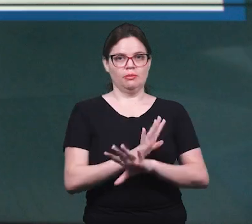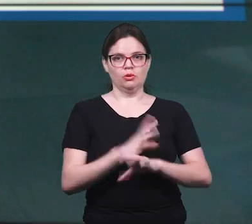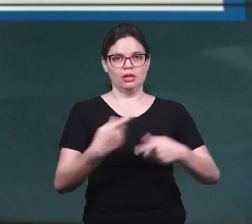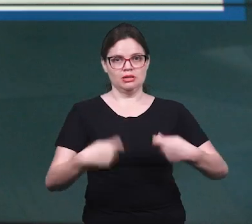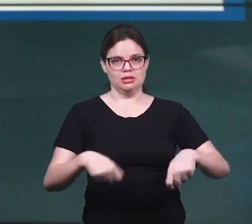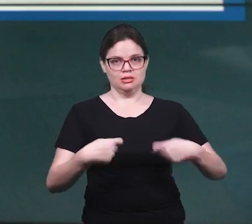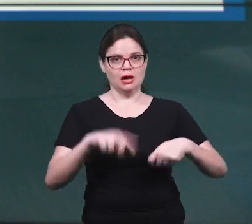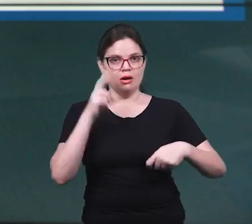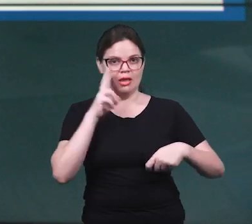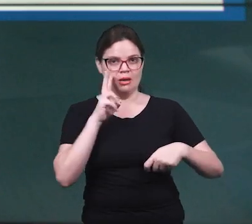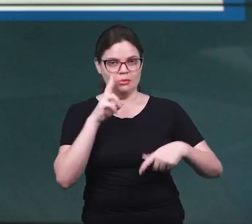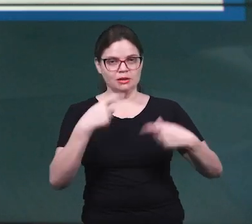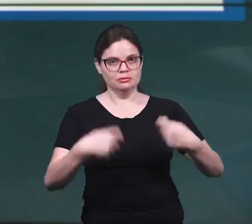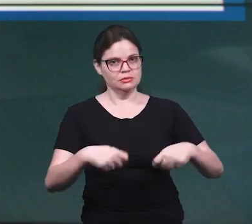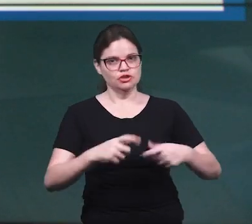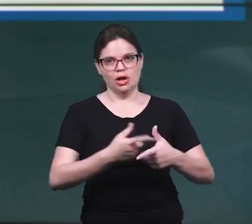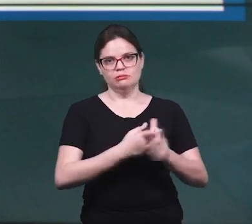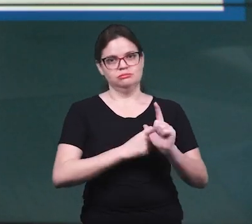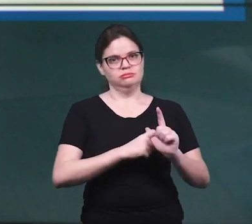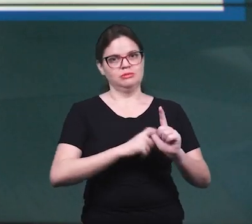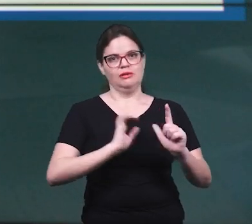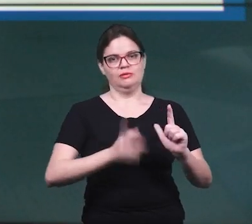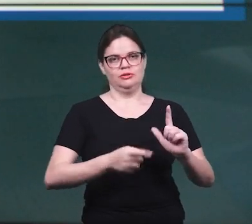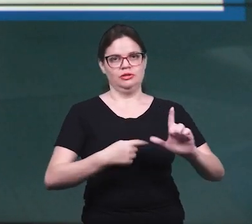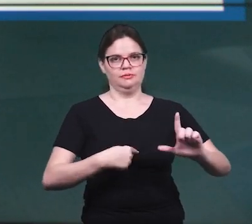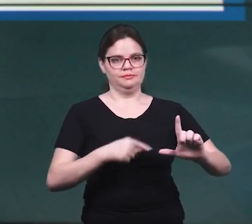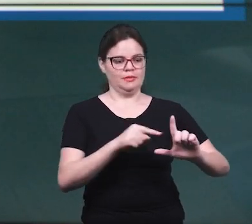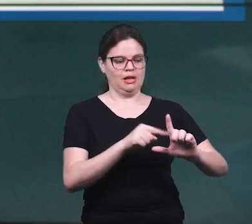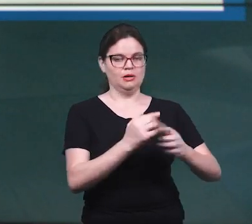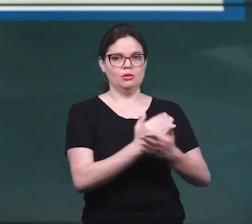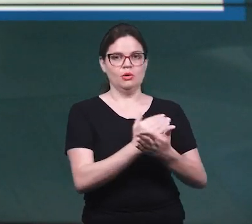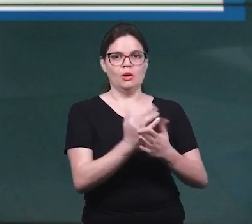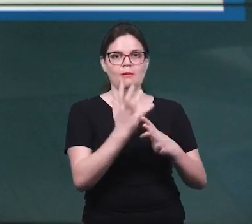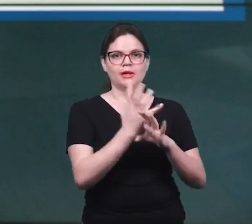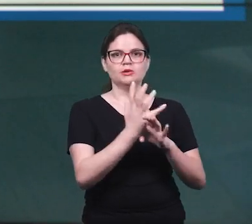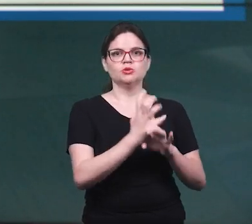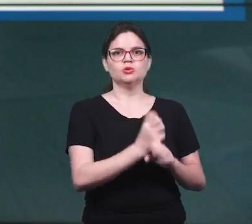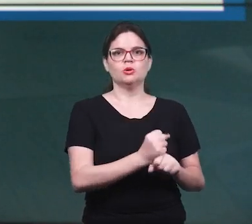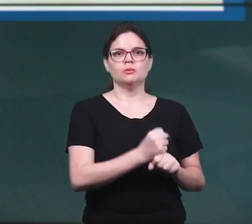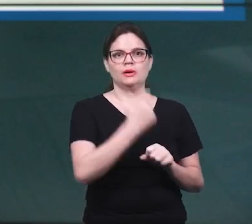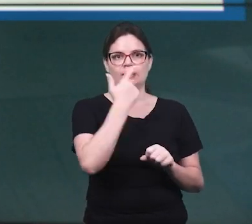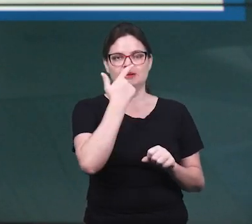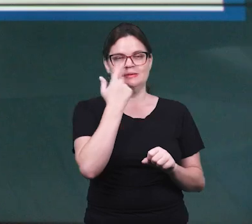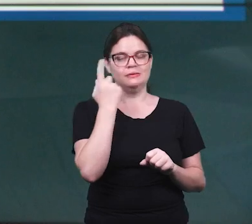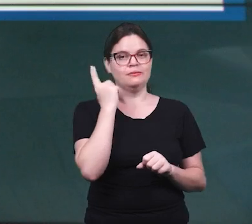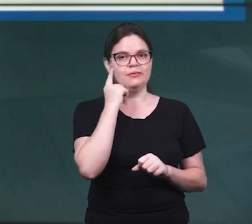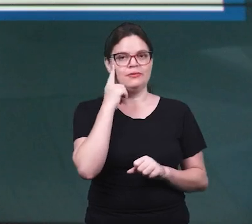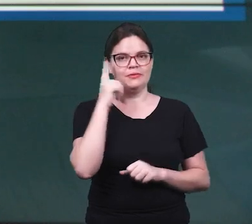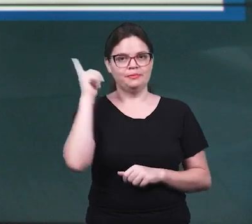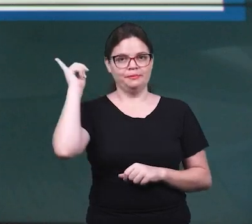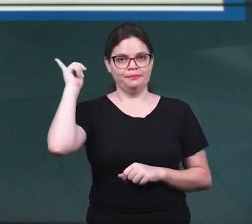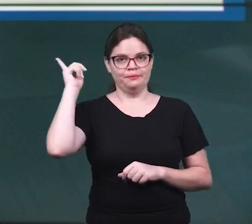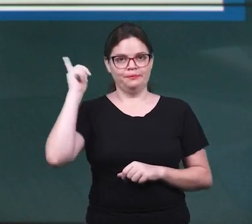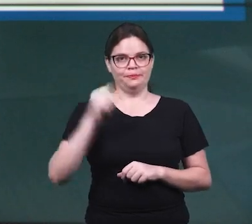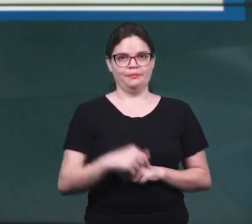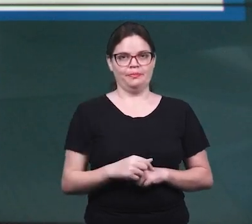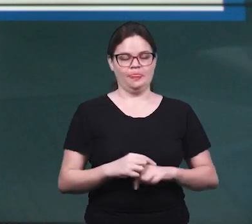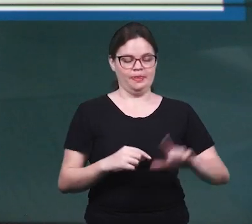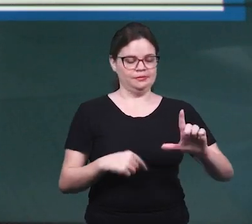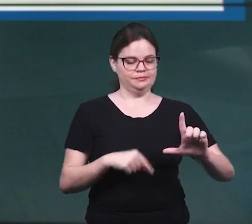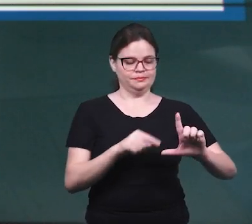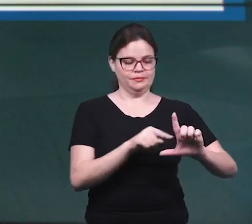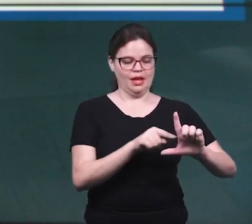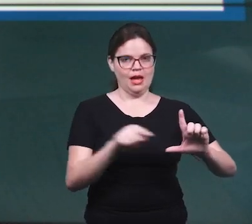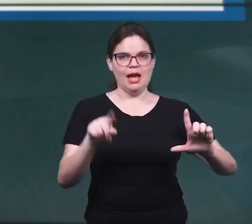eu tenho de qualquer forma. Então eu já começo a somar aqui, ó, aquele gasto fixo, um outro